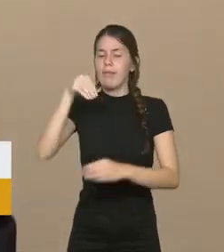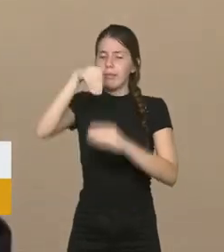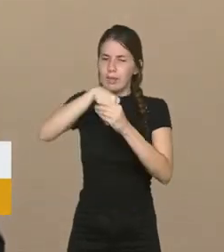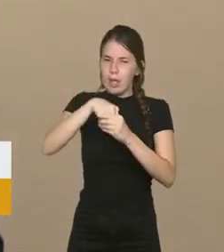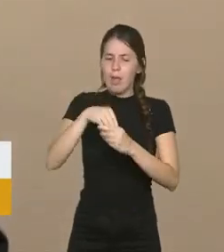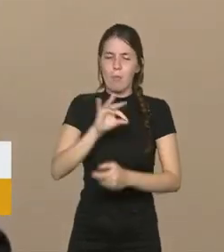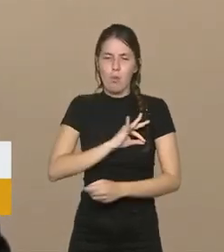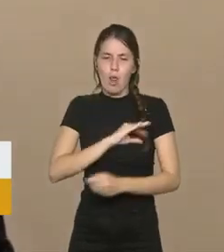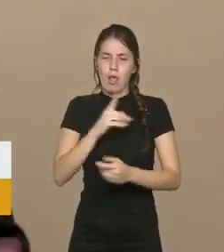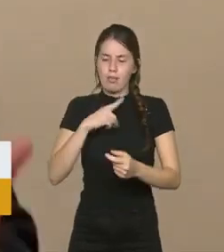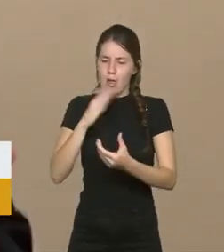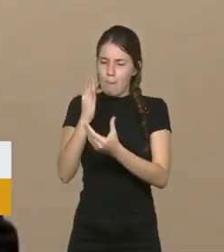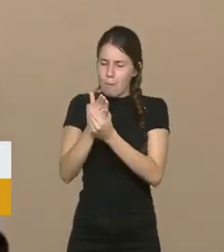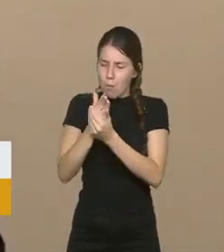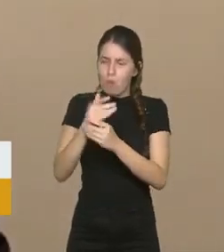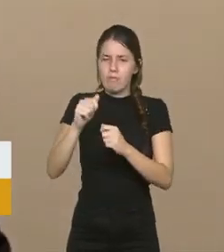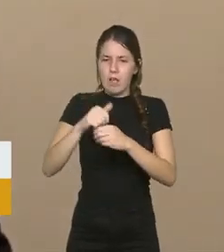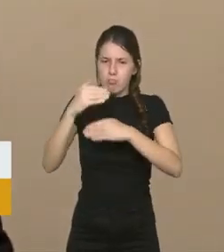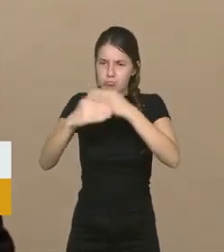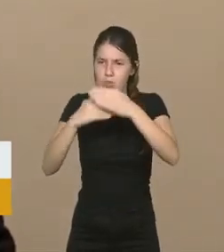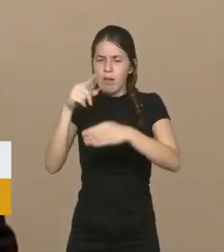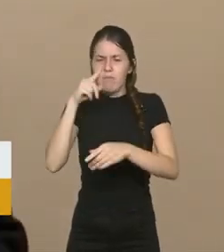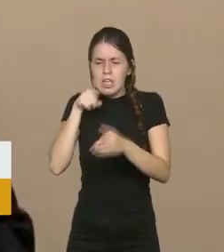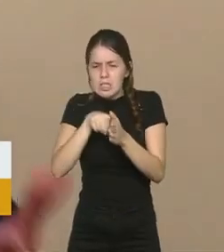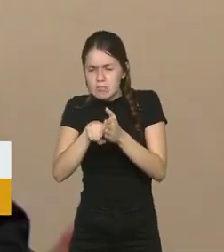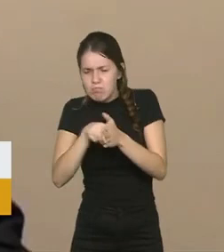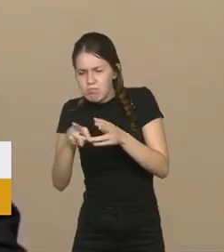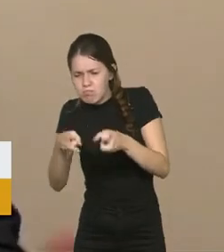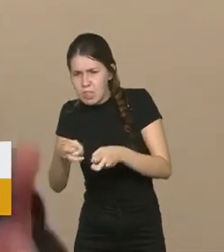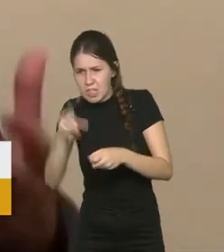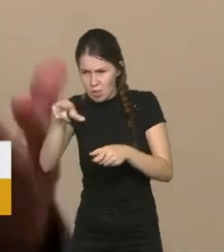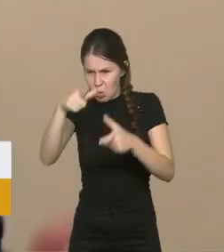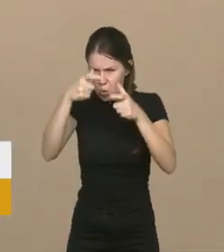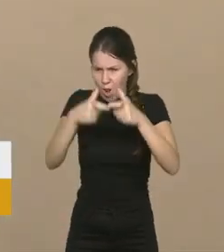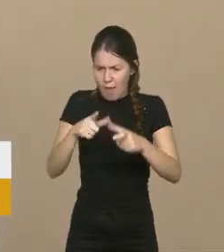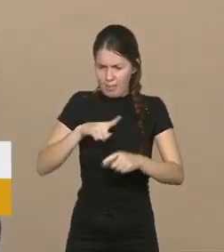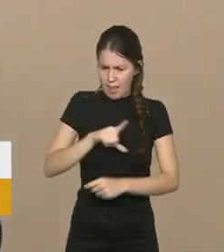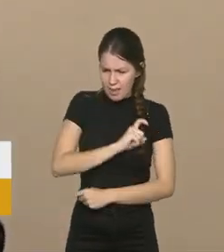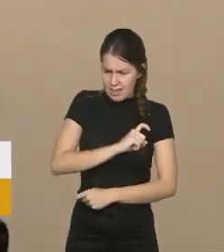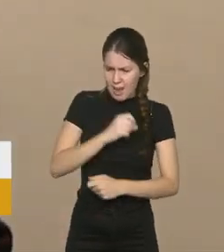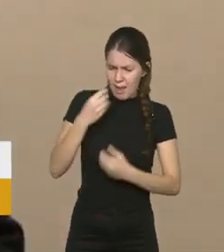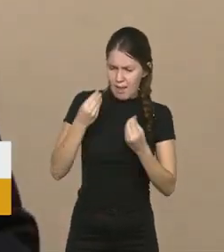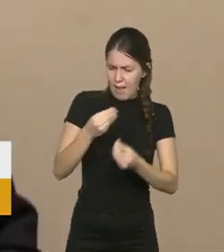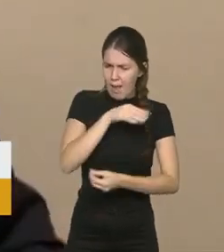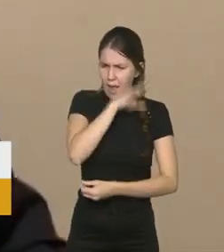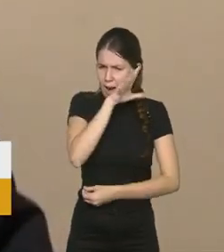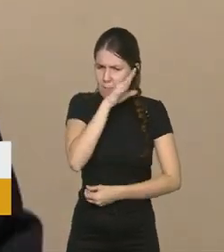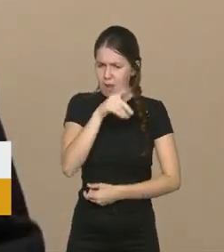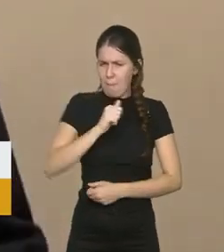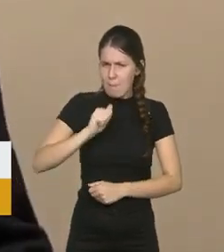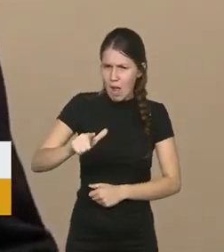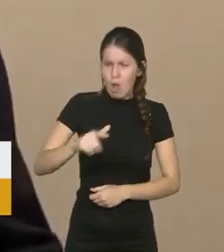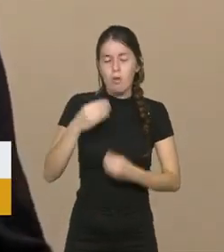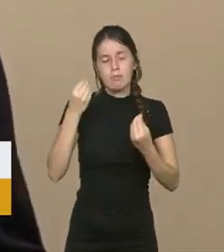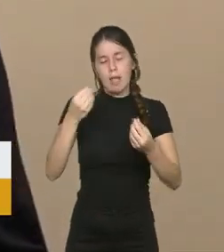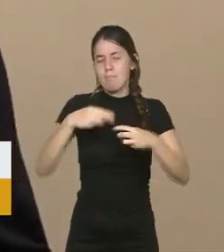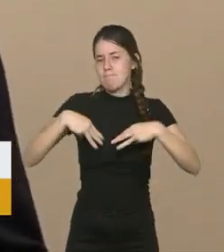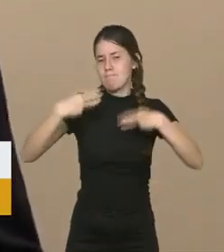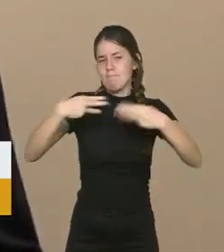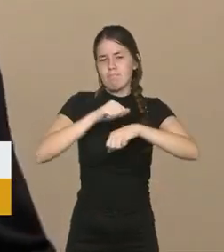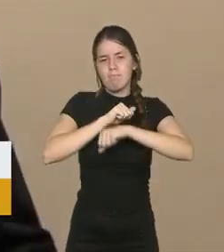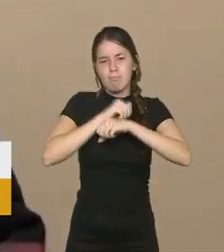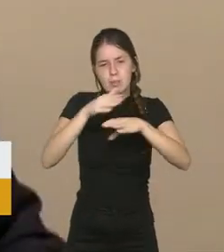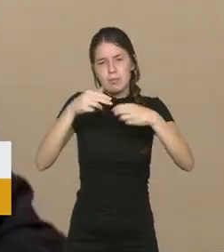procedimentos necessários e vai investigar se o caso realmente for uma questão de maus tratos ele deve encaminhar para o ministério público